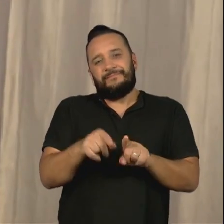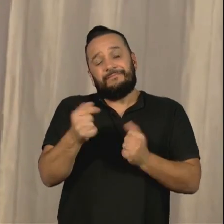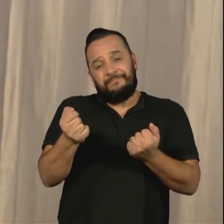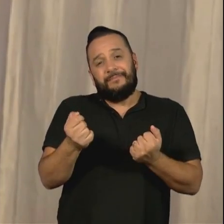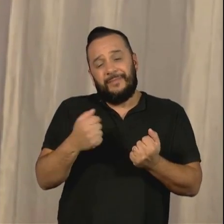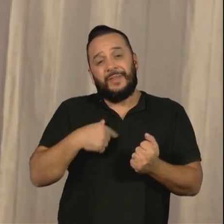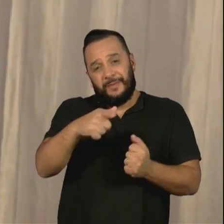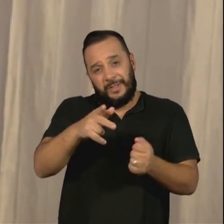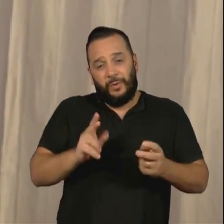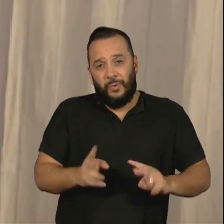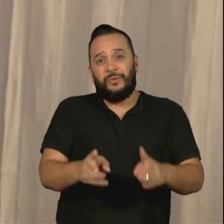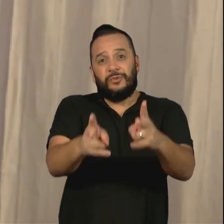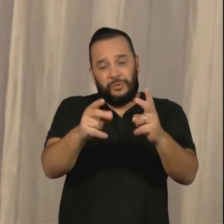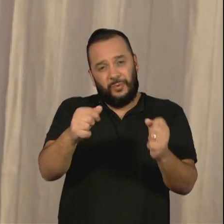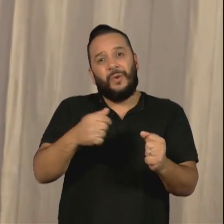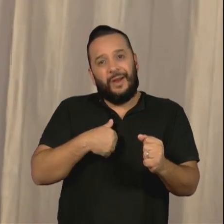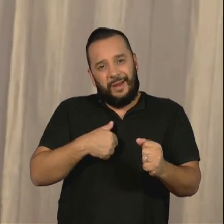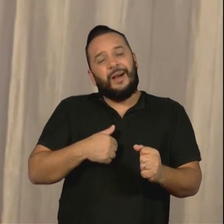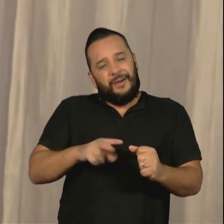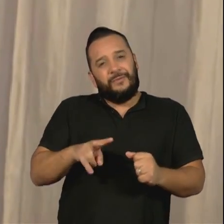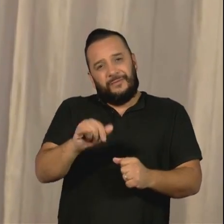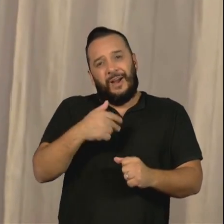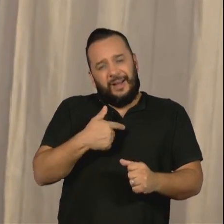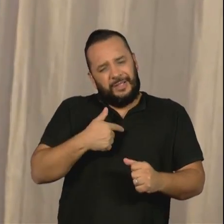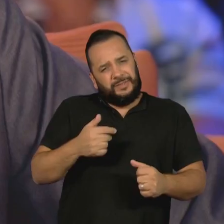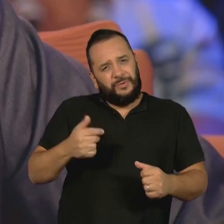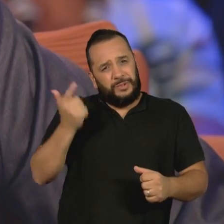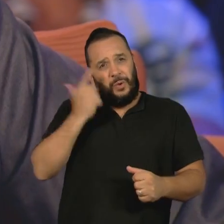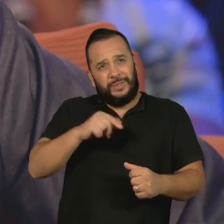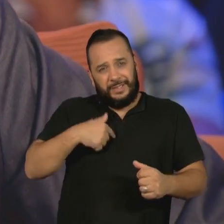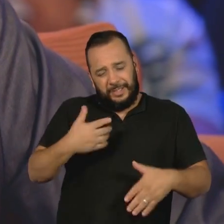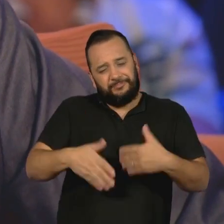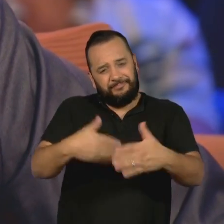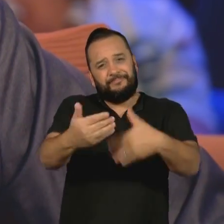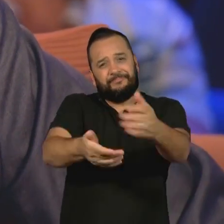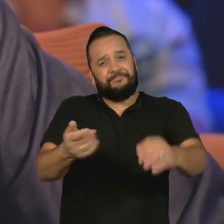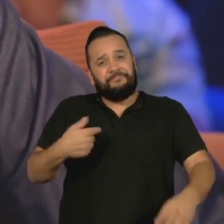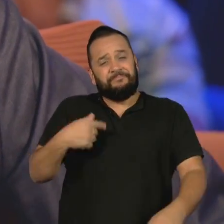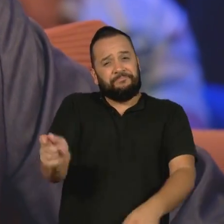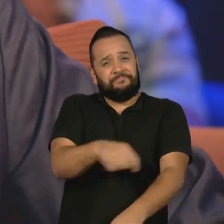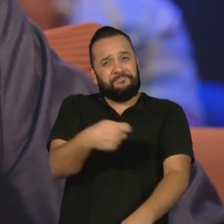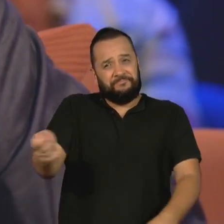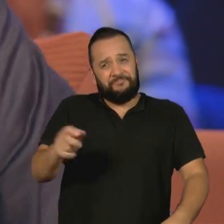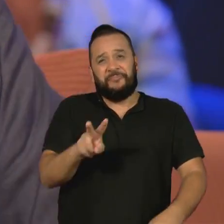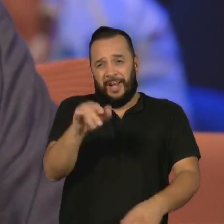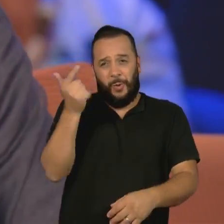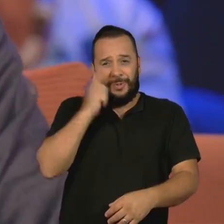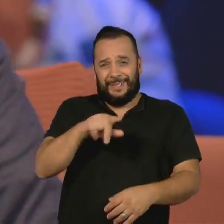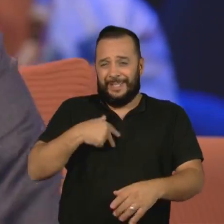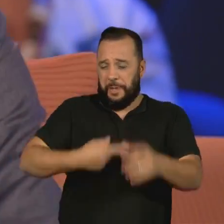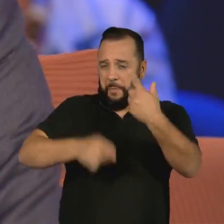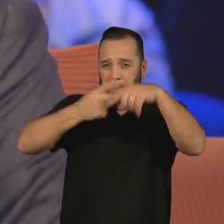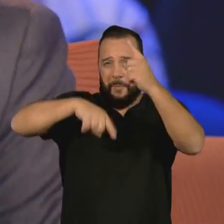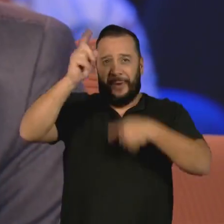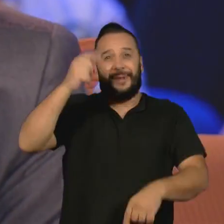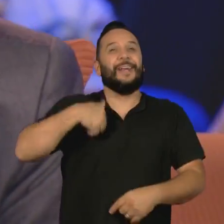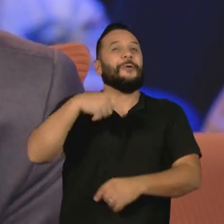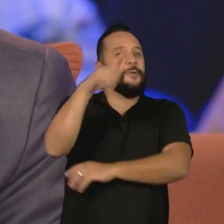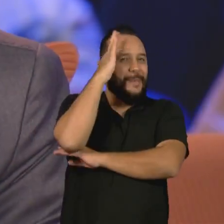para você continuar jogando assim no tênis, você vai longe. Te amo muito. Eu imaginei, na cara dele que ele começou, eu achei que...